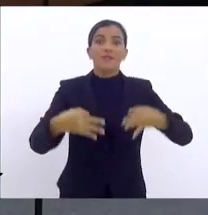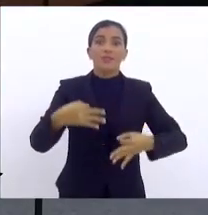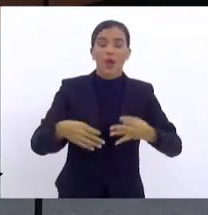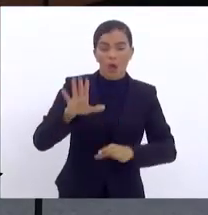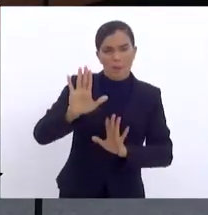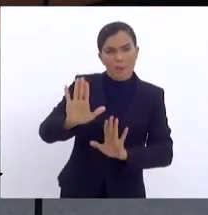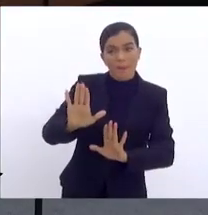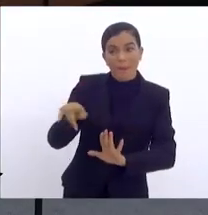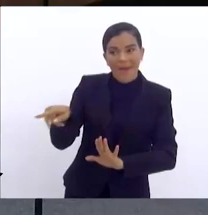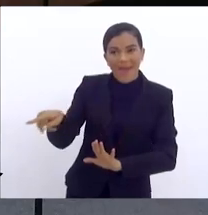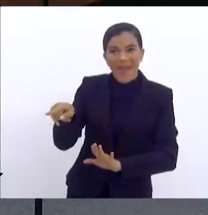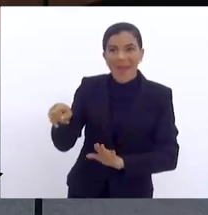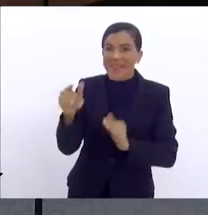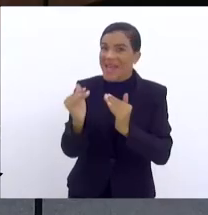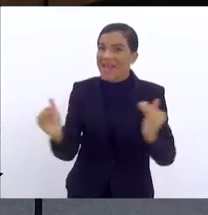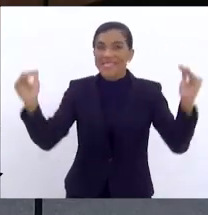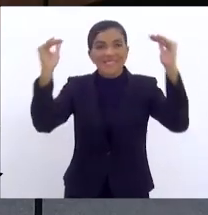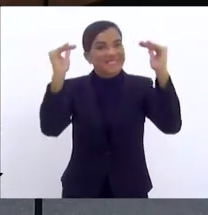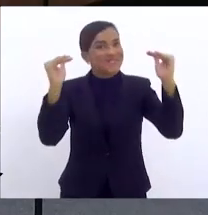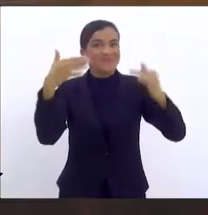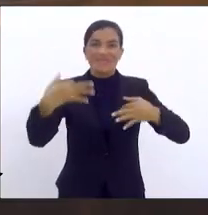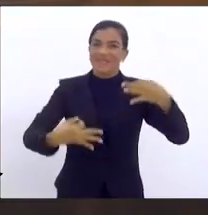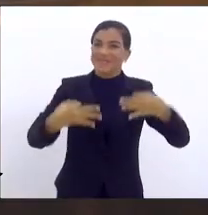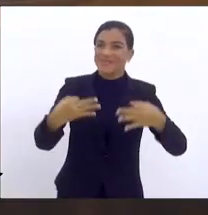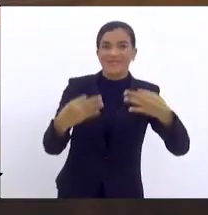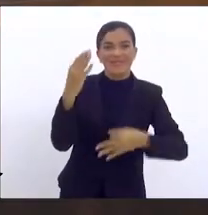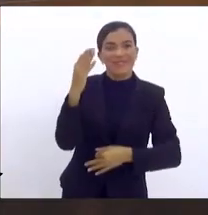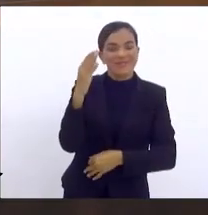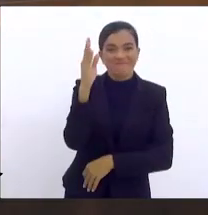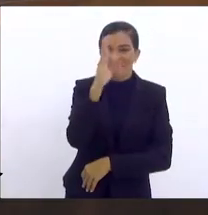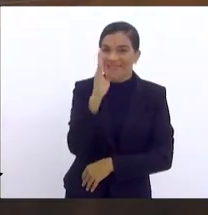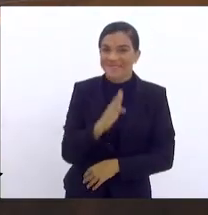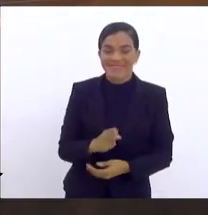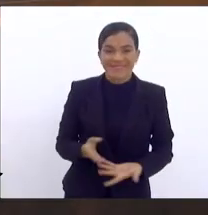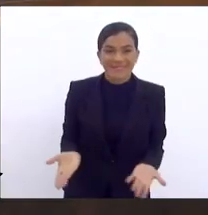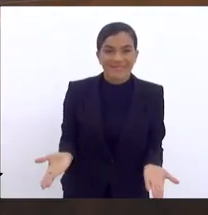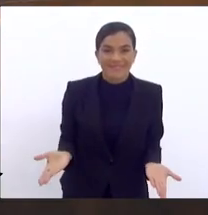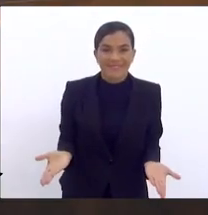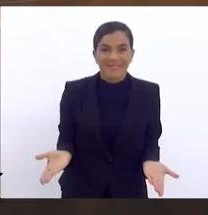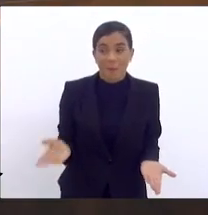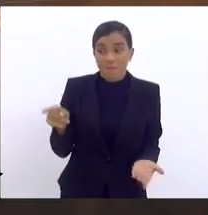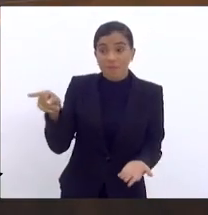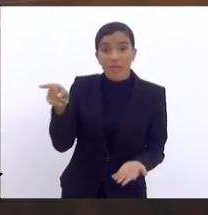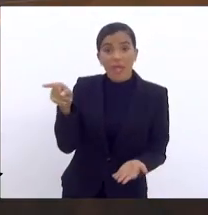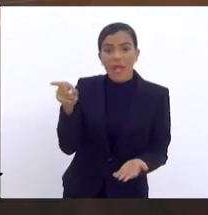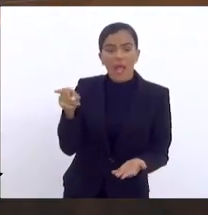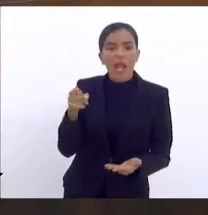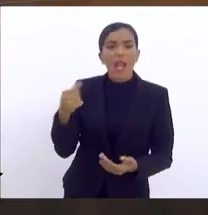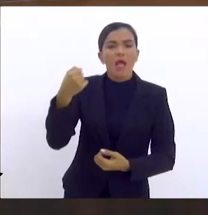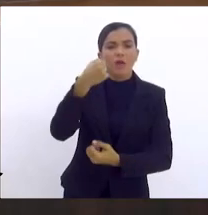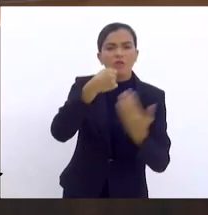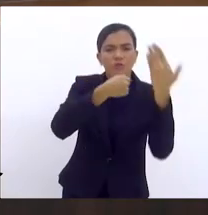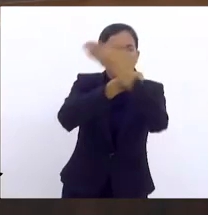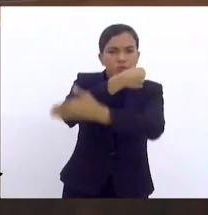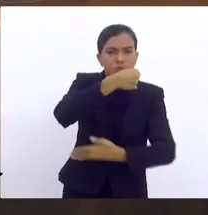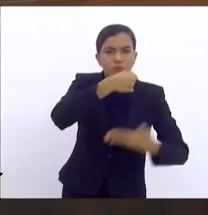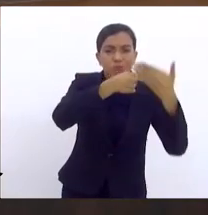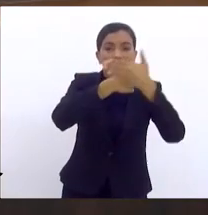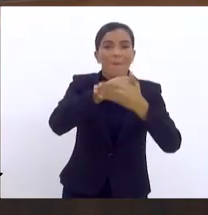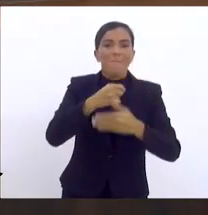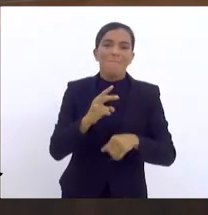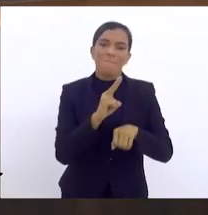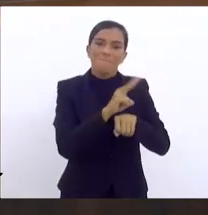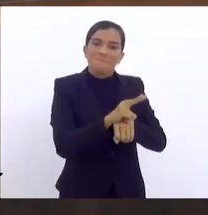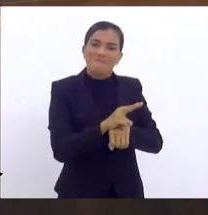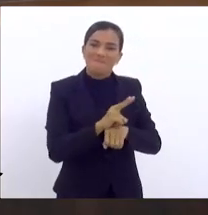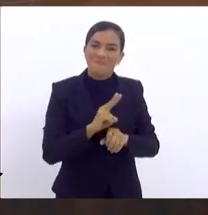assim pera aí cara é porque tá acima na justiça do nosso país ele é nosso escudo para proteger a segurança pública